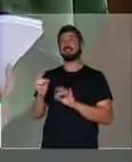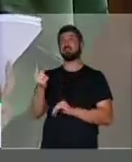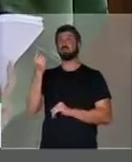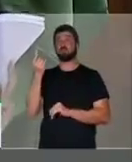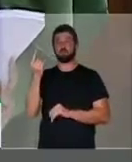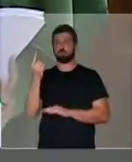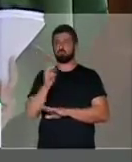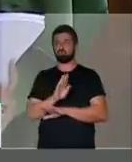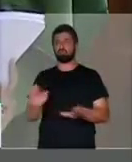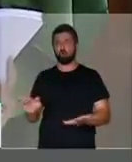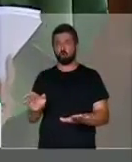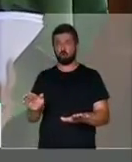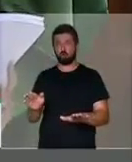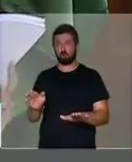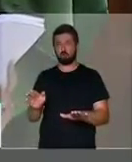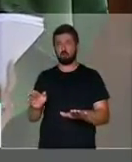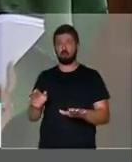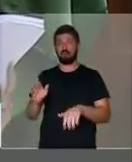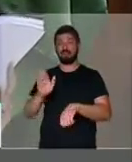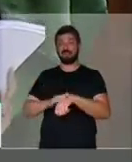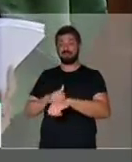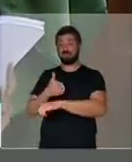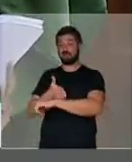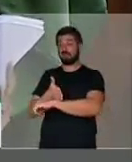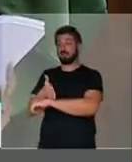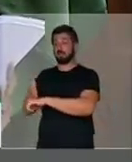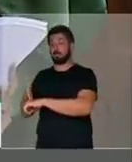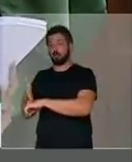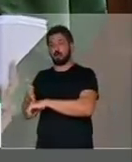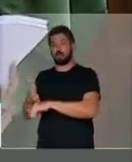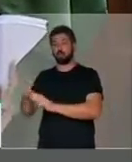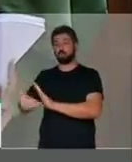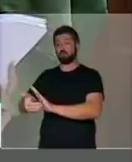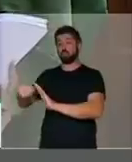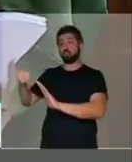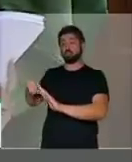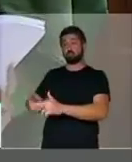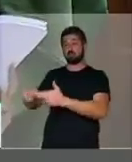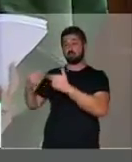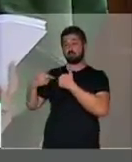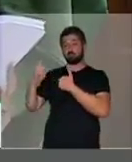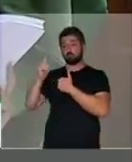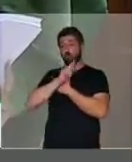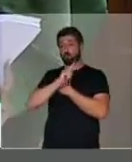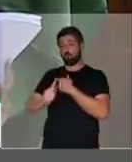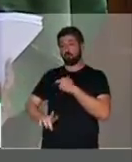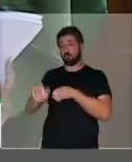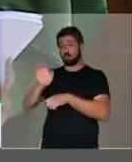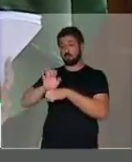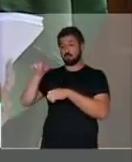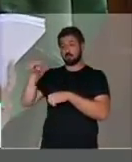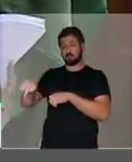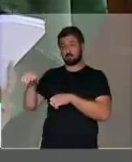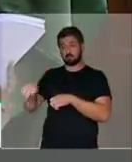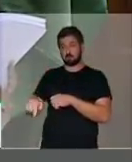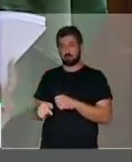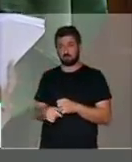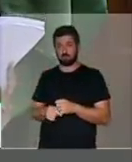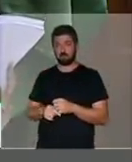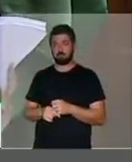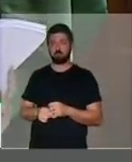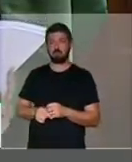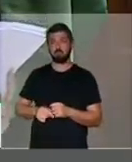excepcional de supressão temporária da autonomia de determinado ente federativo, fundada em